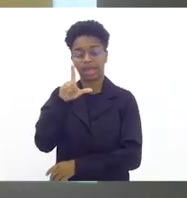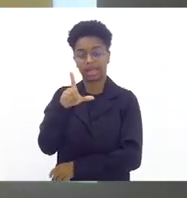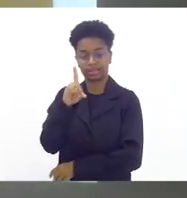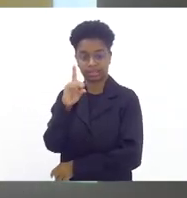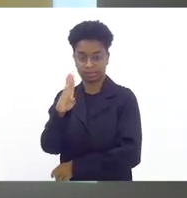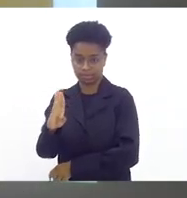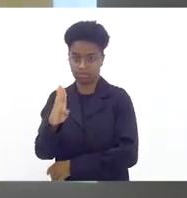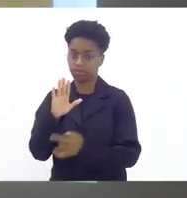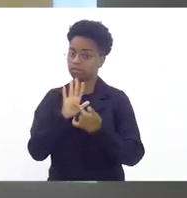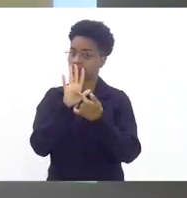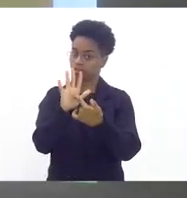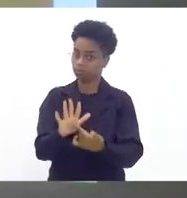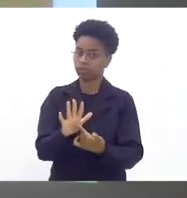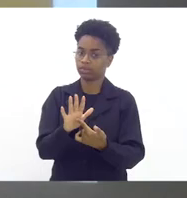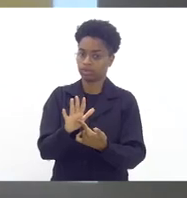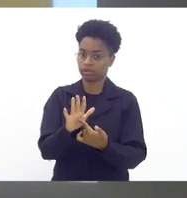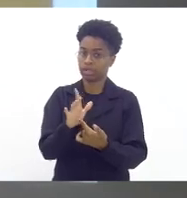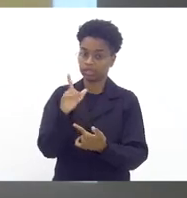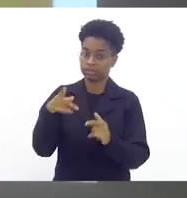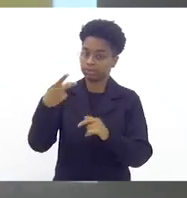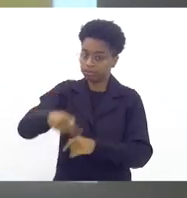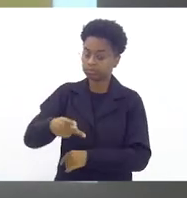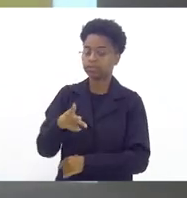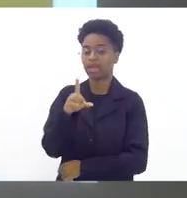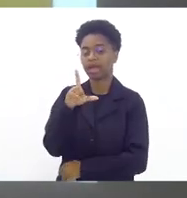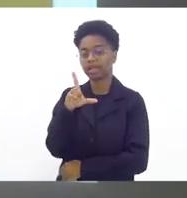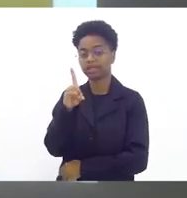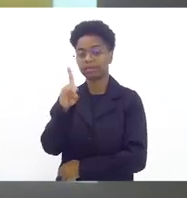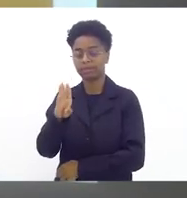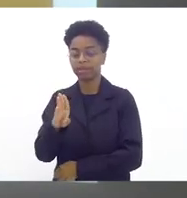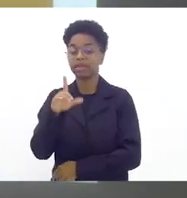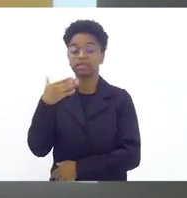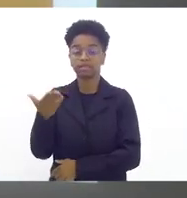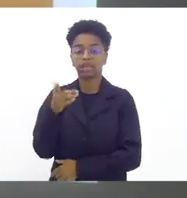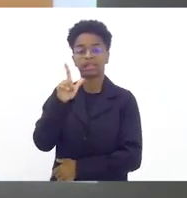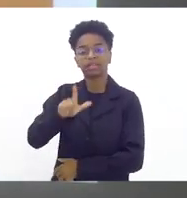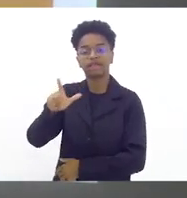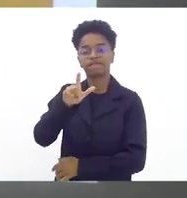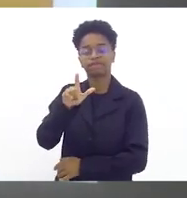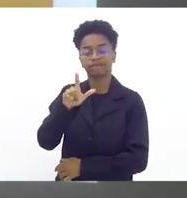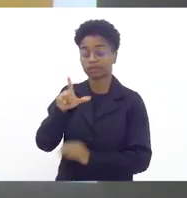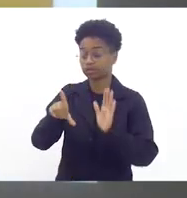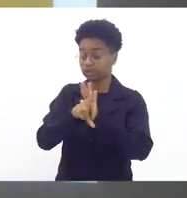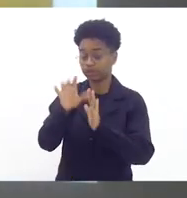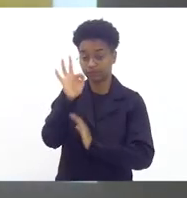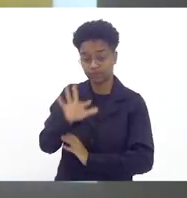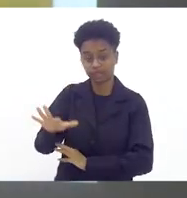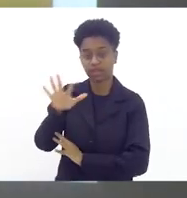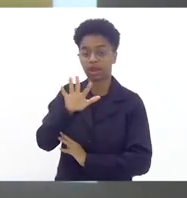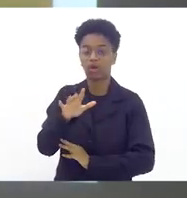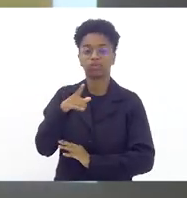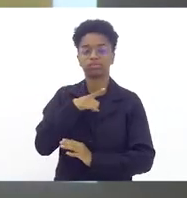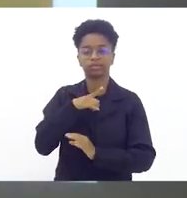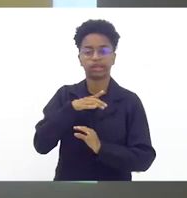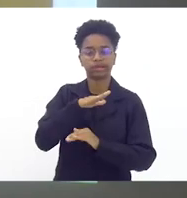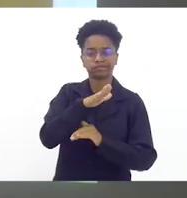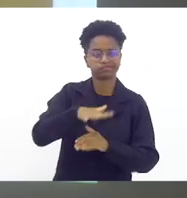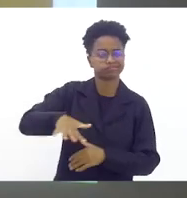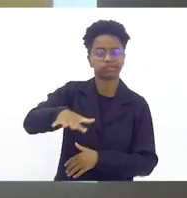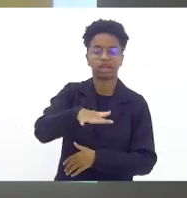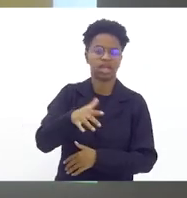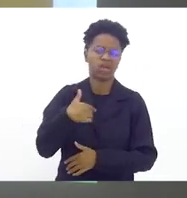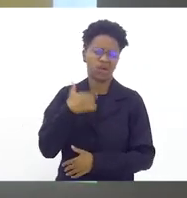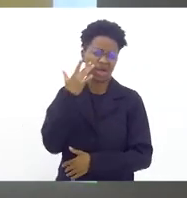Nacional, da LDB, então é uma lei federal, abrange todo mundo, eu acho até desnecessário a gente ter essas leis municipais,